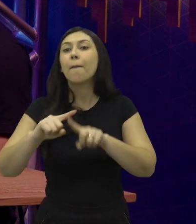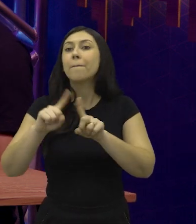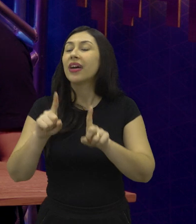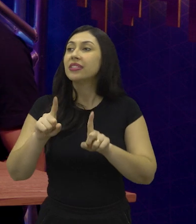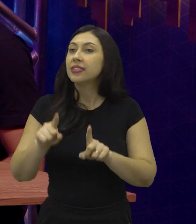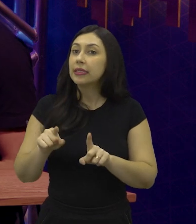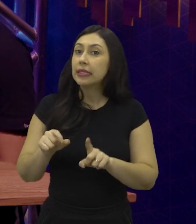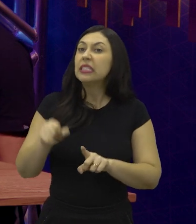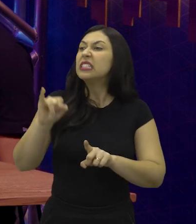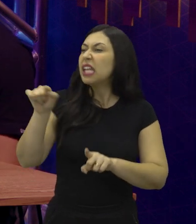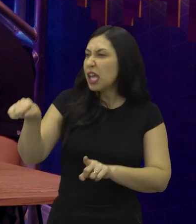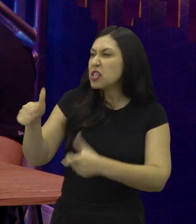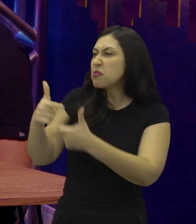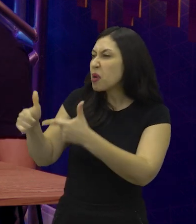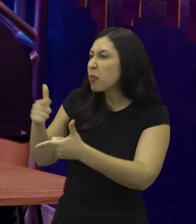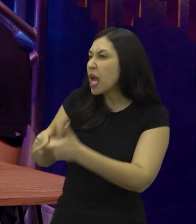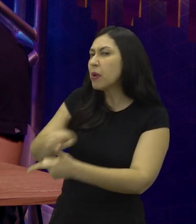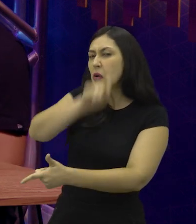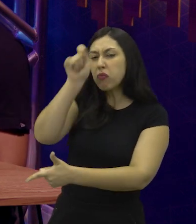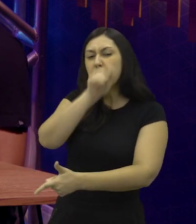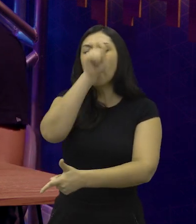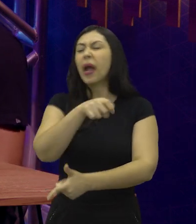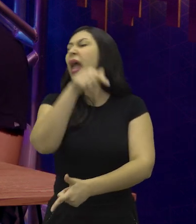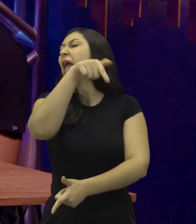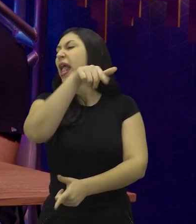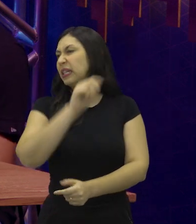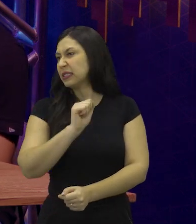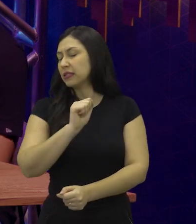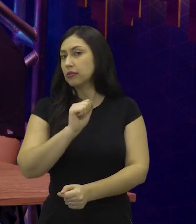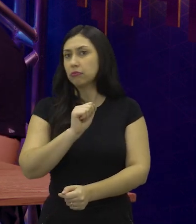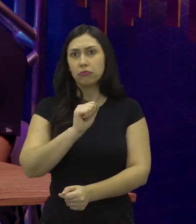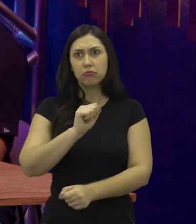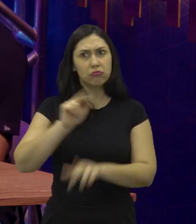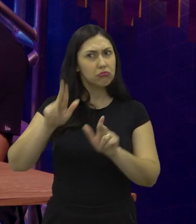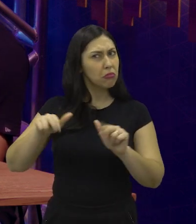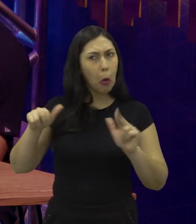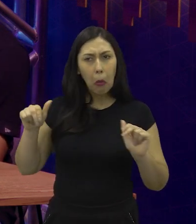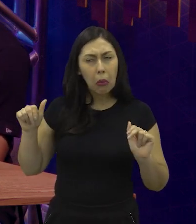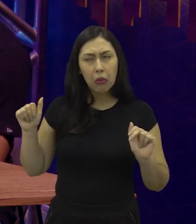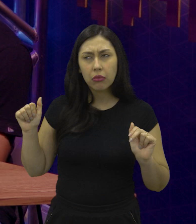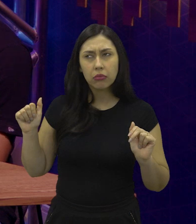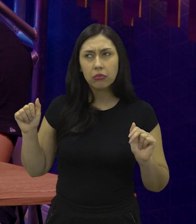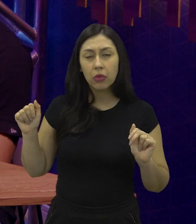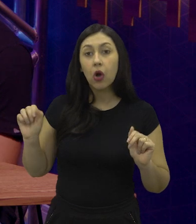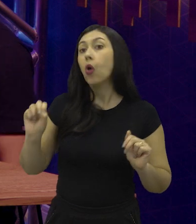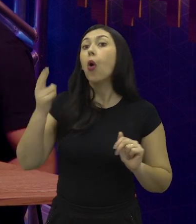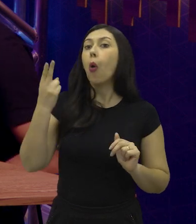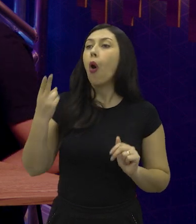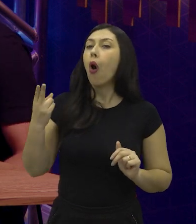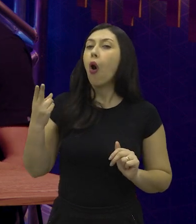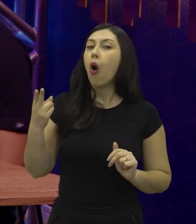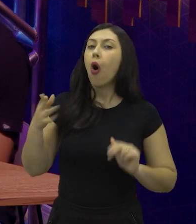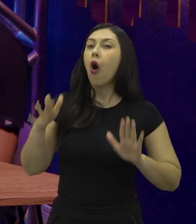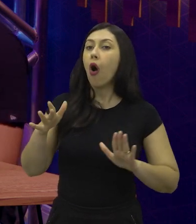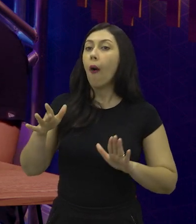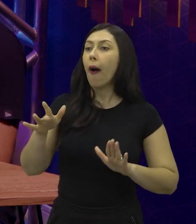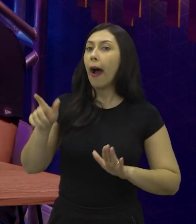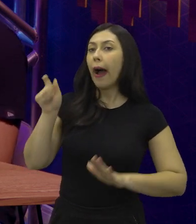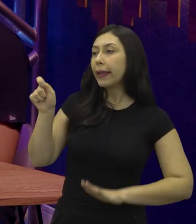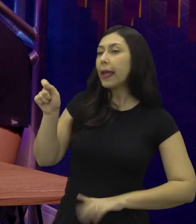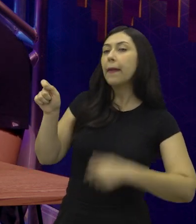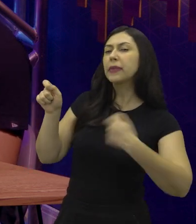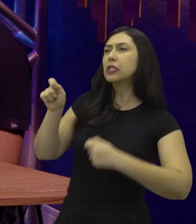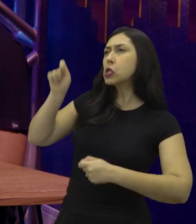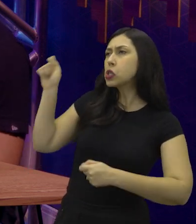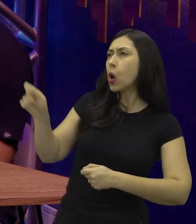ó, contra isso, usa isso. Ou nessa situação, usa aquilo. Tipo, faz assim, agita a